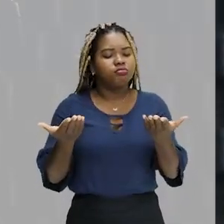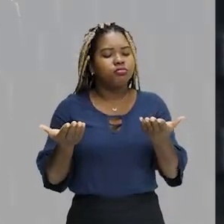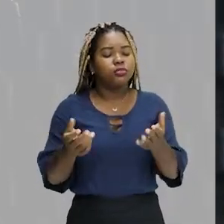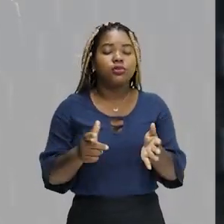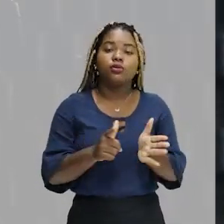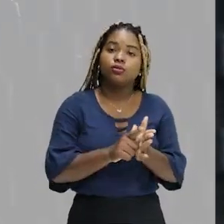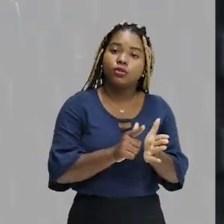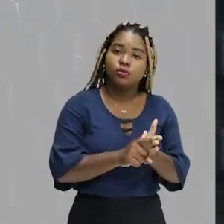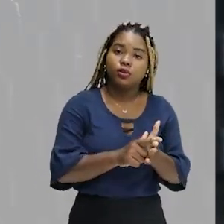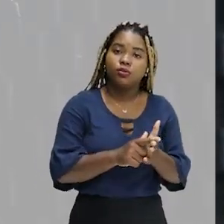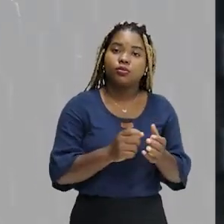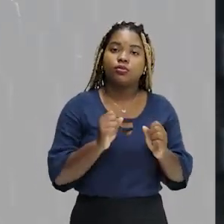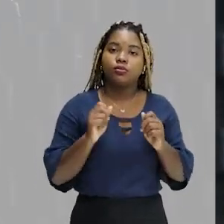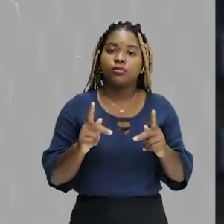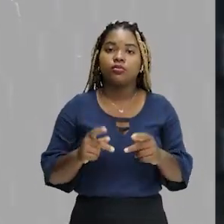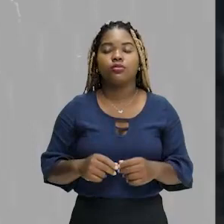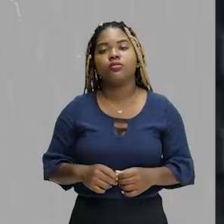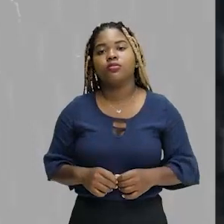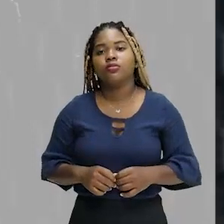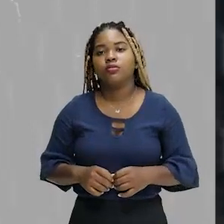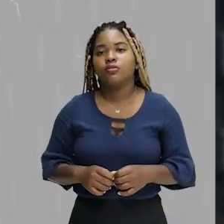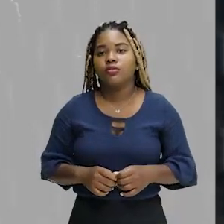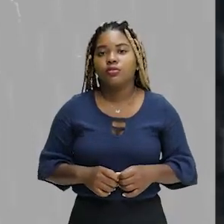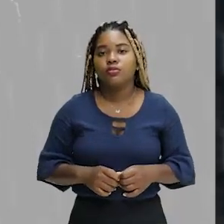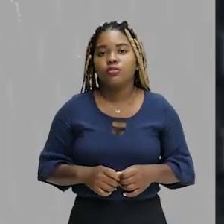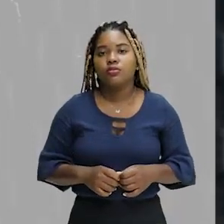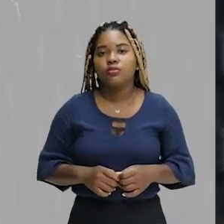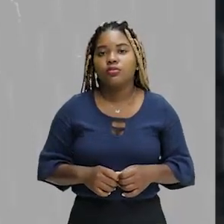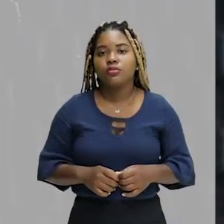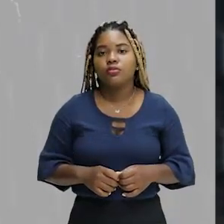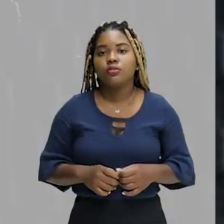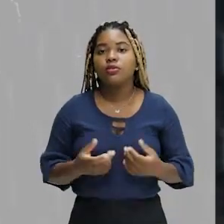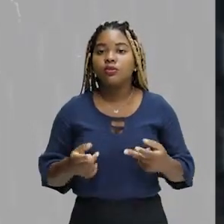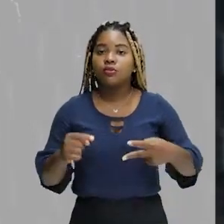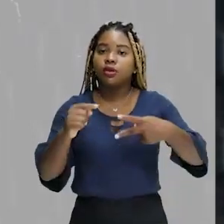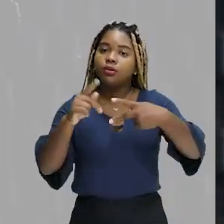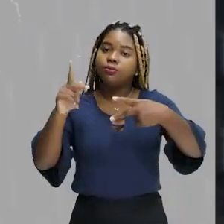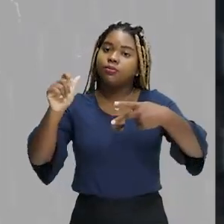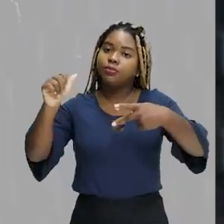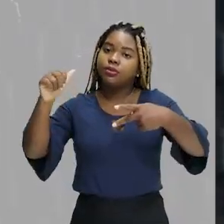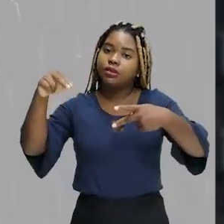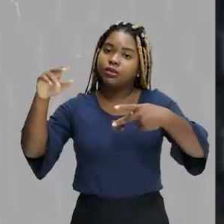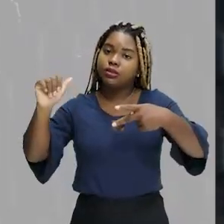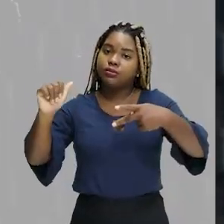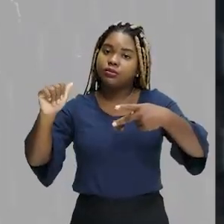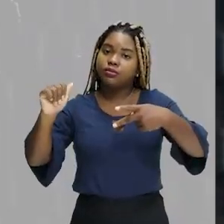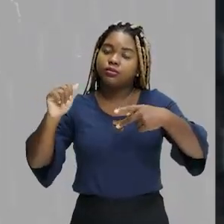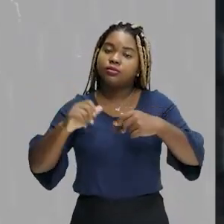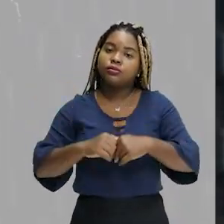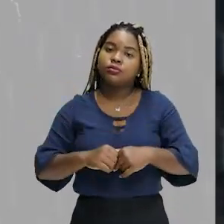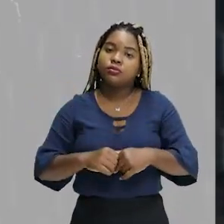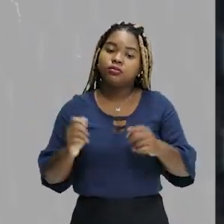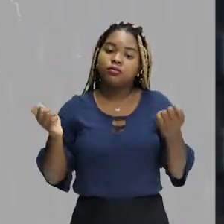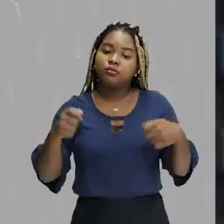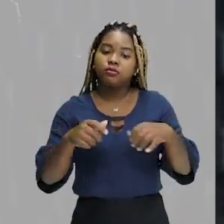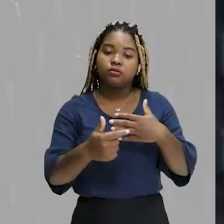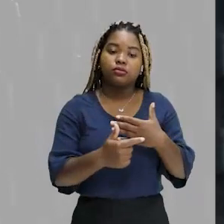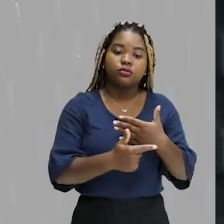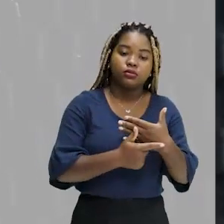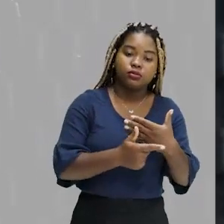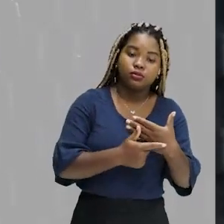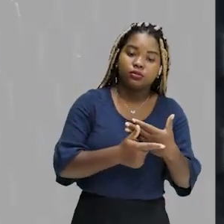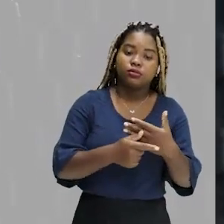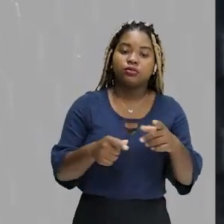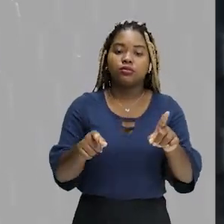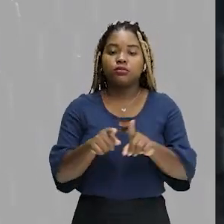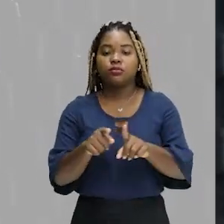papel. Ok? Então, essa é a isomeria plana, que pode ser isomeria plana de função,